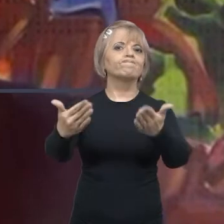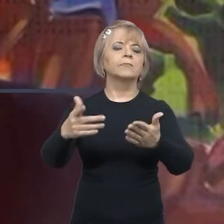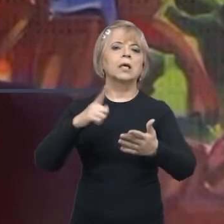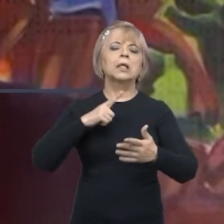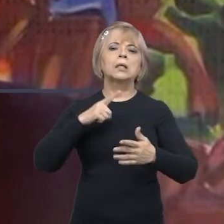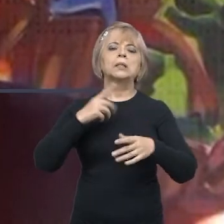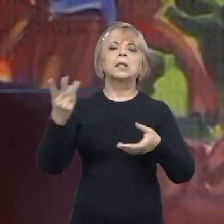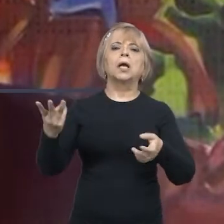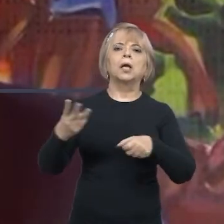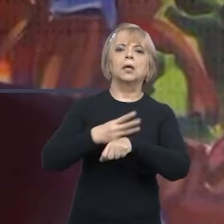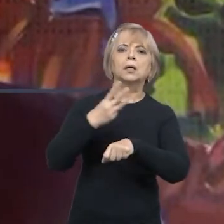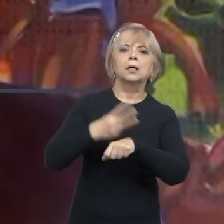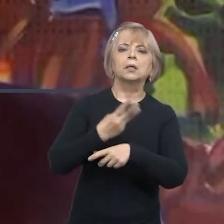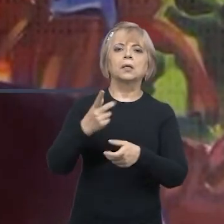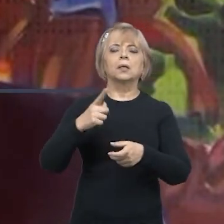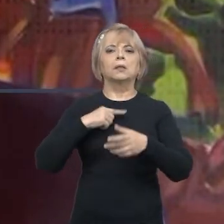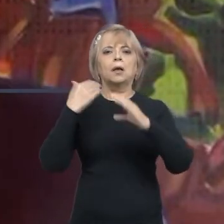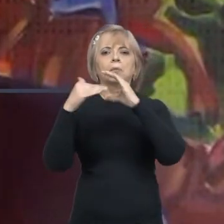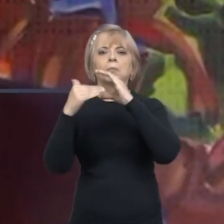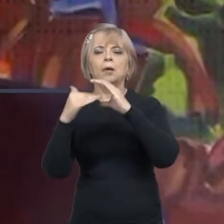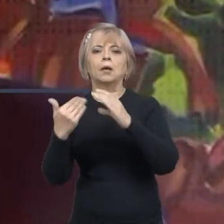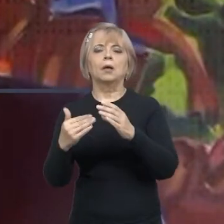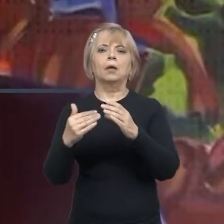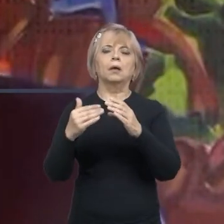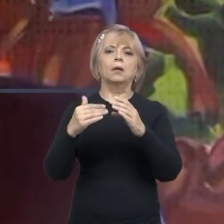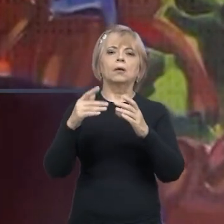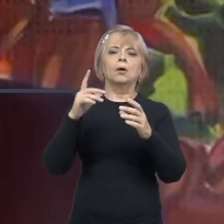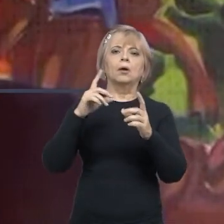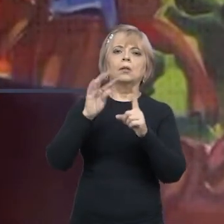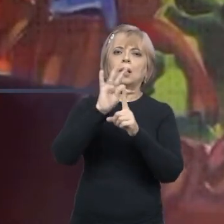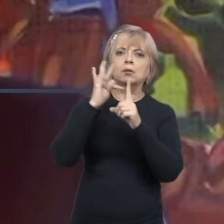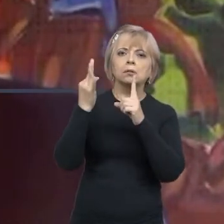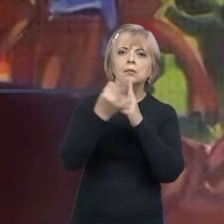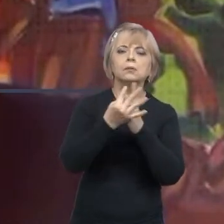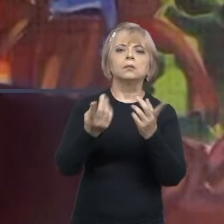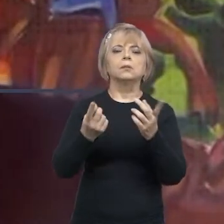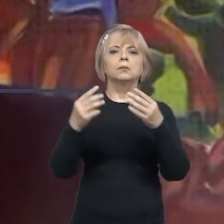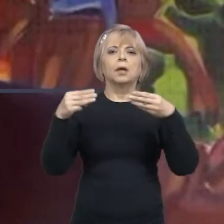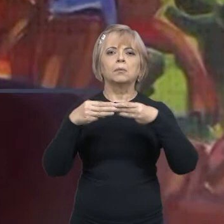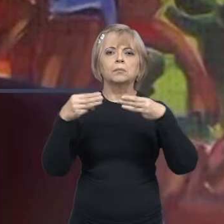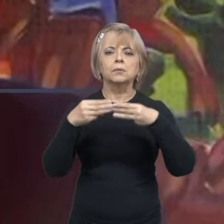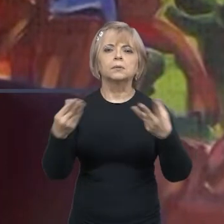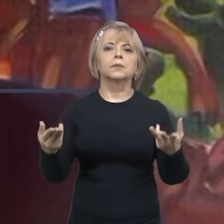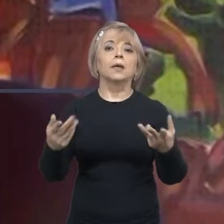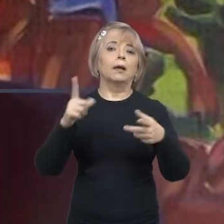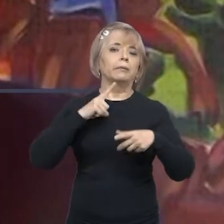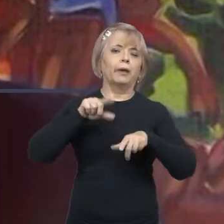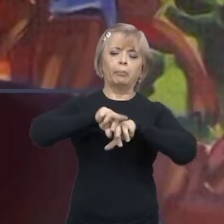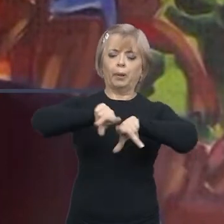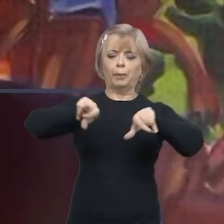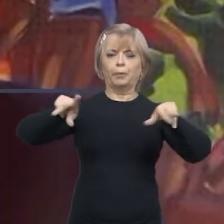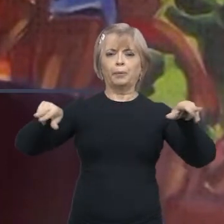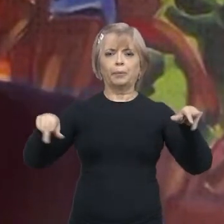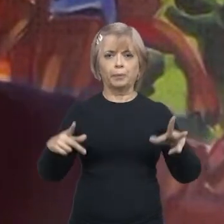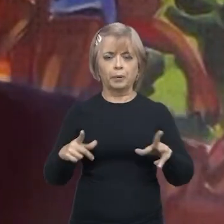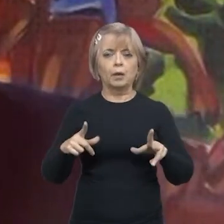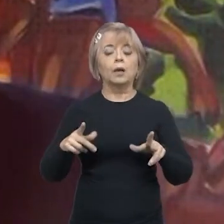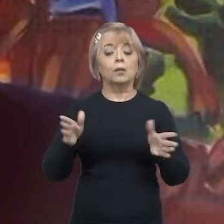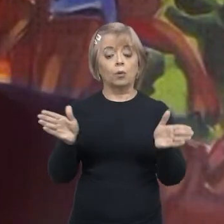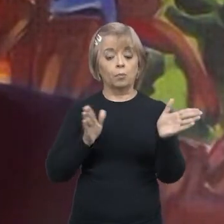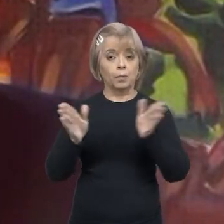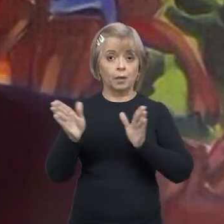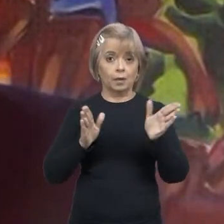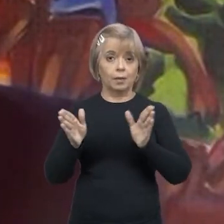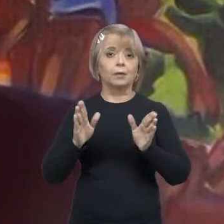tem o WhatsApp, tem o Microsoft Teams, tem, enfim, 1000 caminhos. Então, o período da pandemia